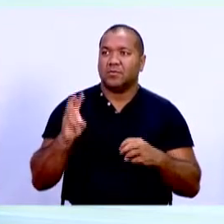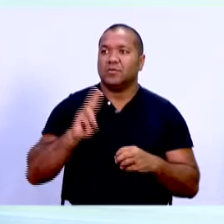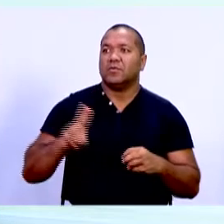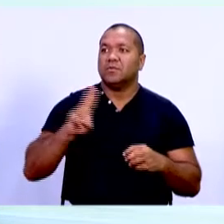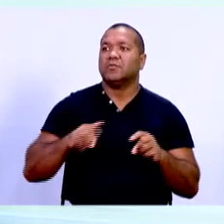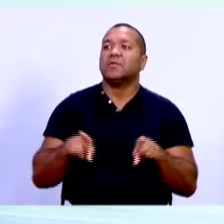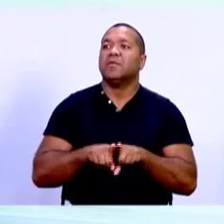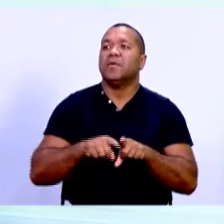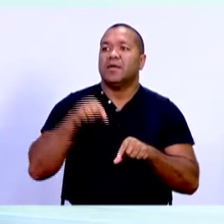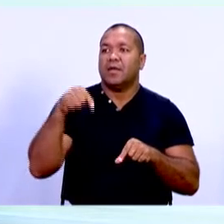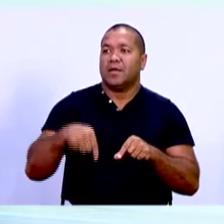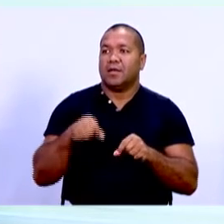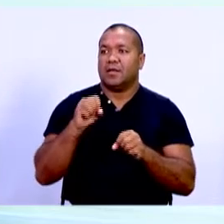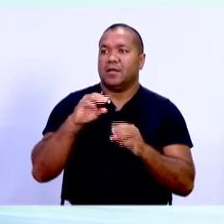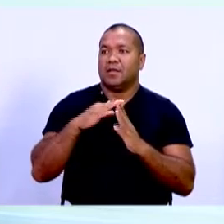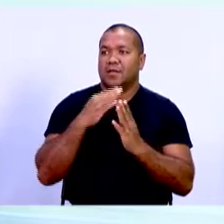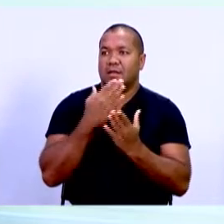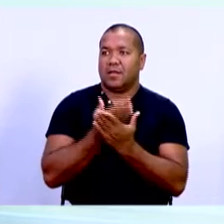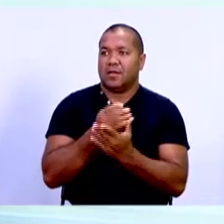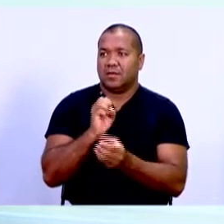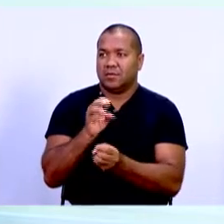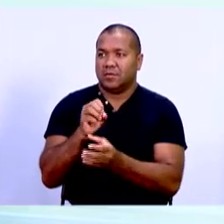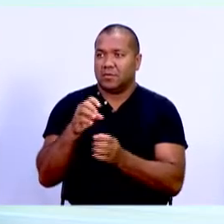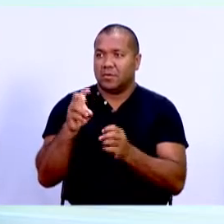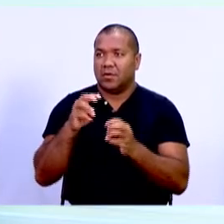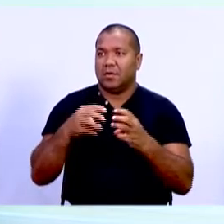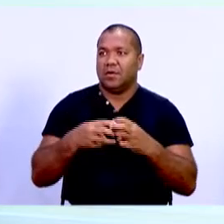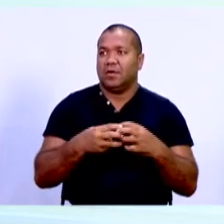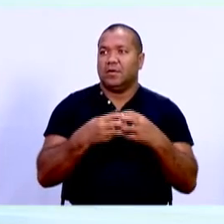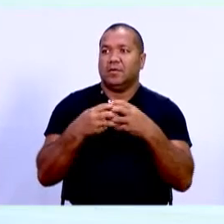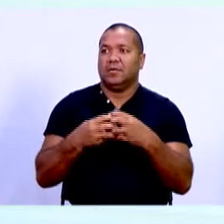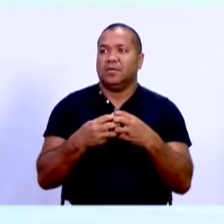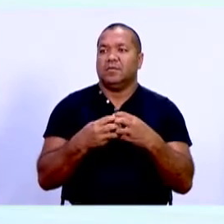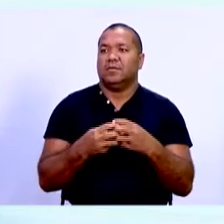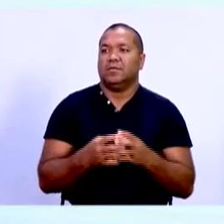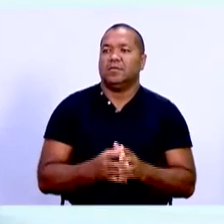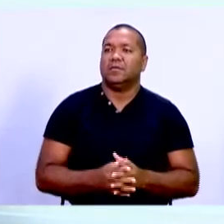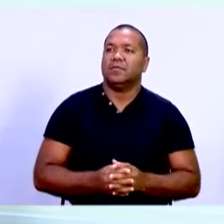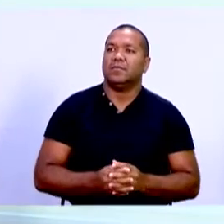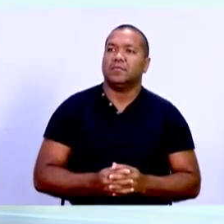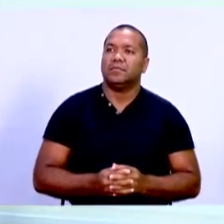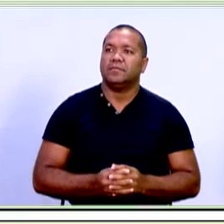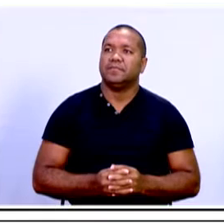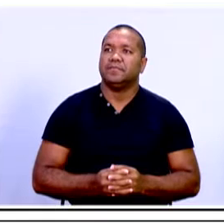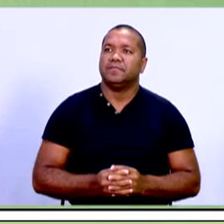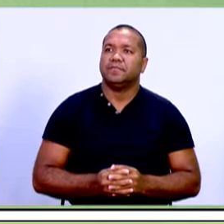facilitar para os gestores terem as informações que eles precisam.